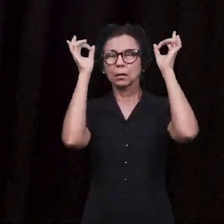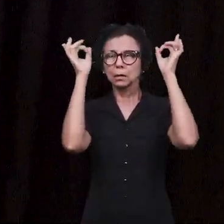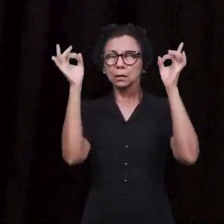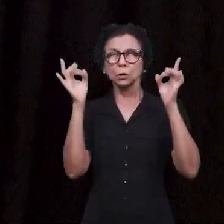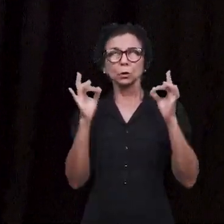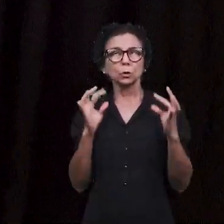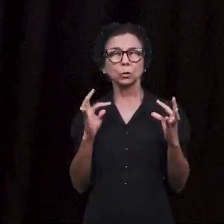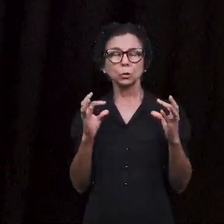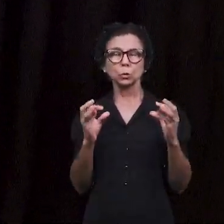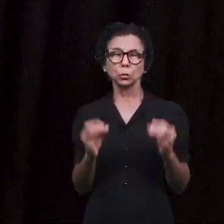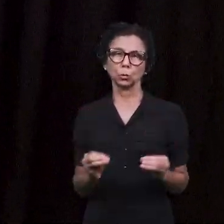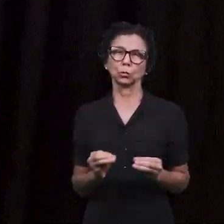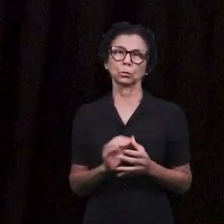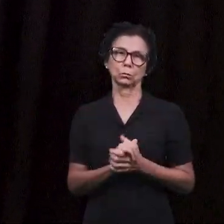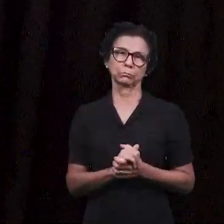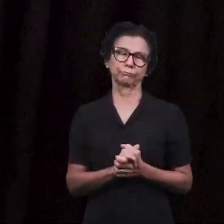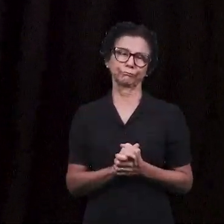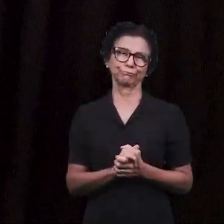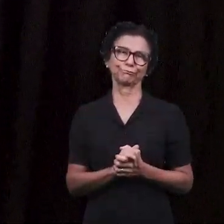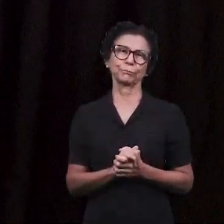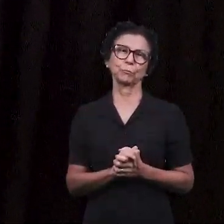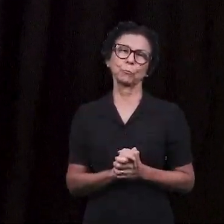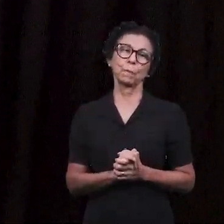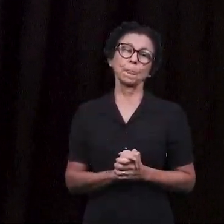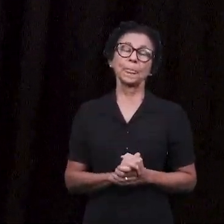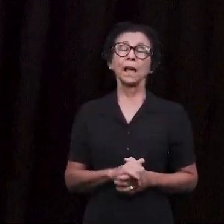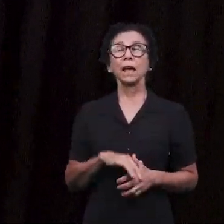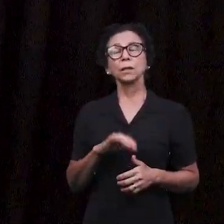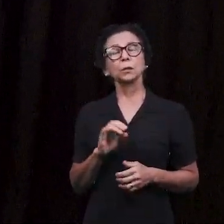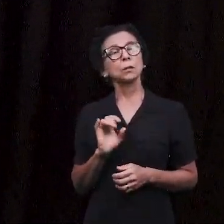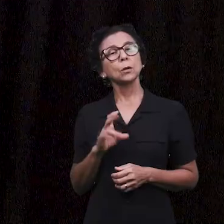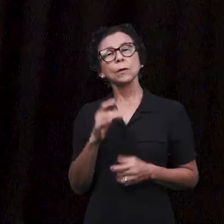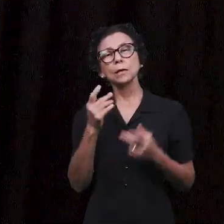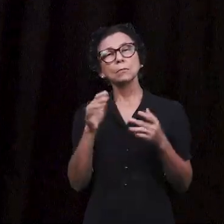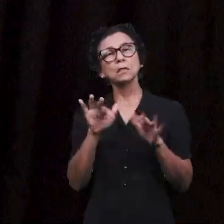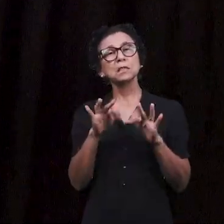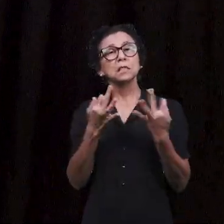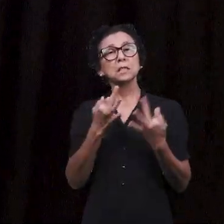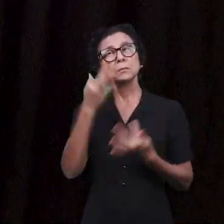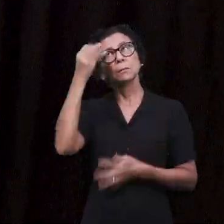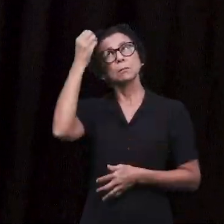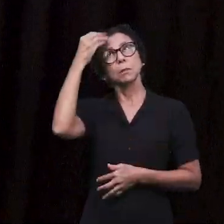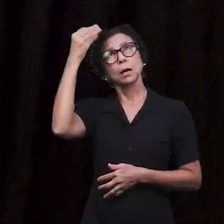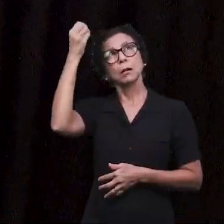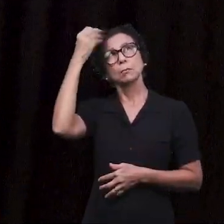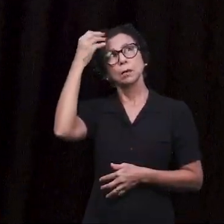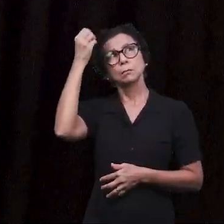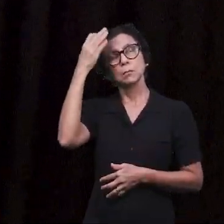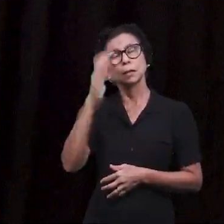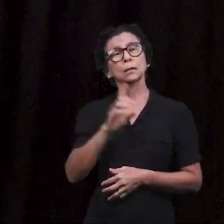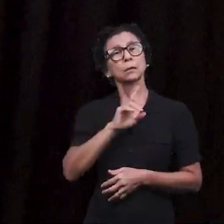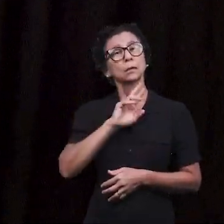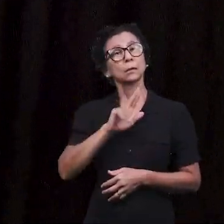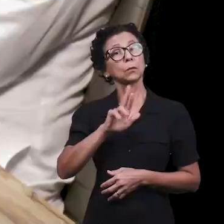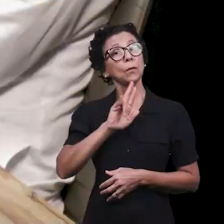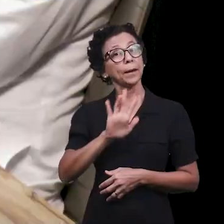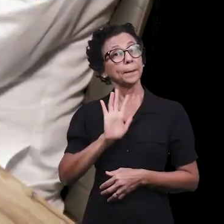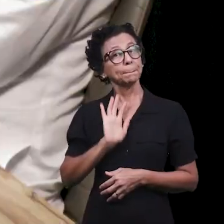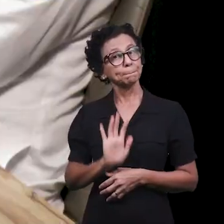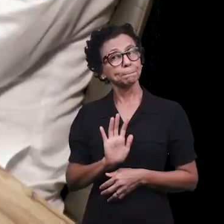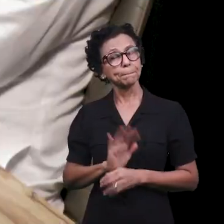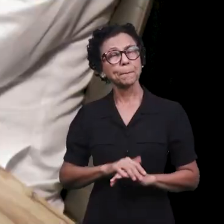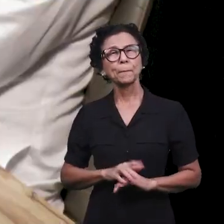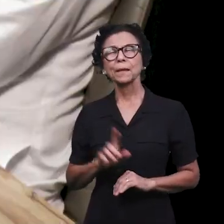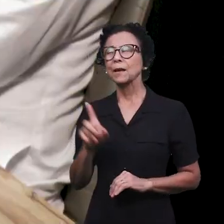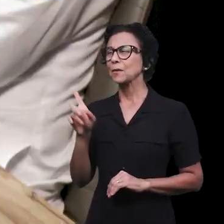todo florido, que não é apenas uma dor de cabeça, como nós percebemos de uma maneira geral.